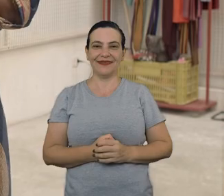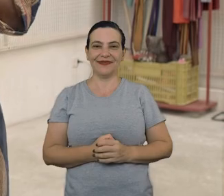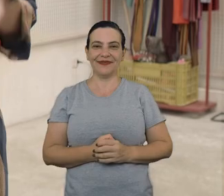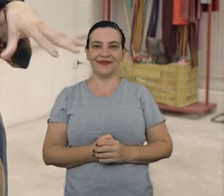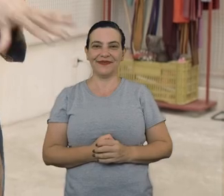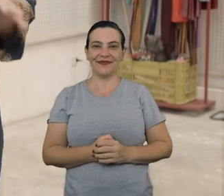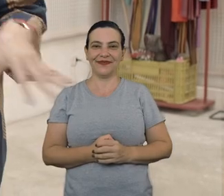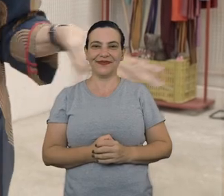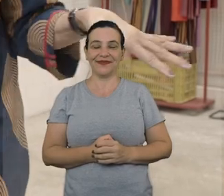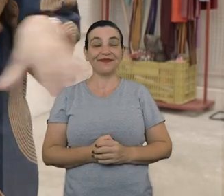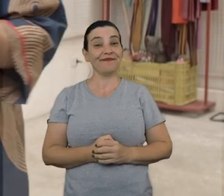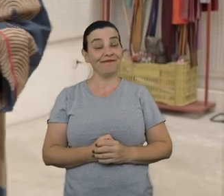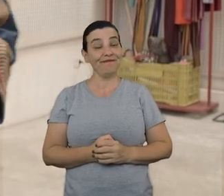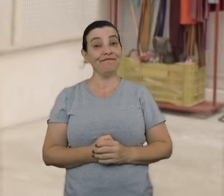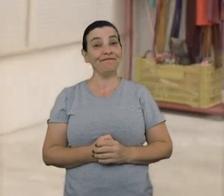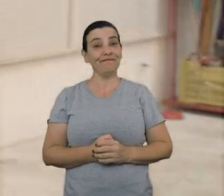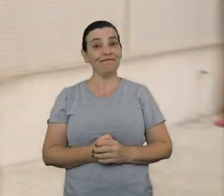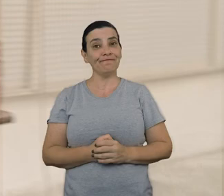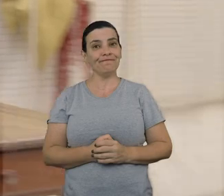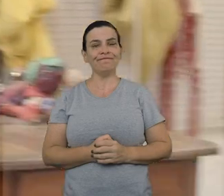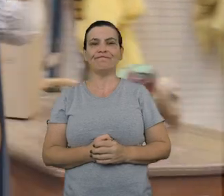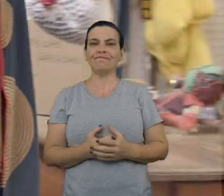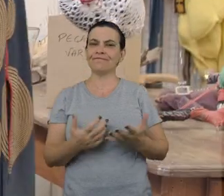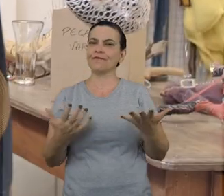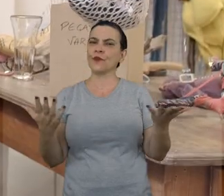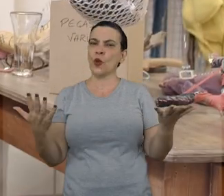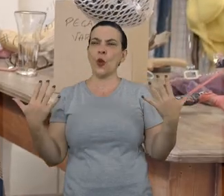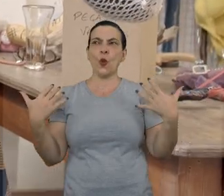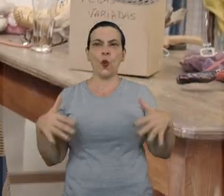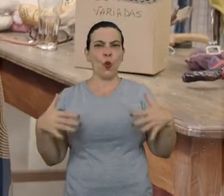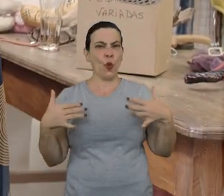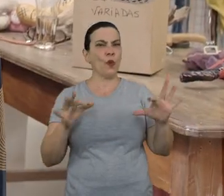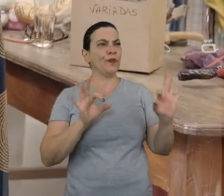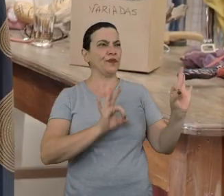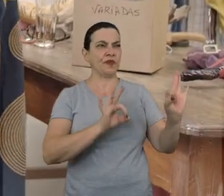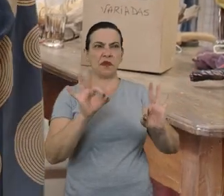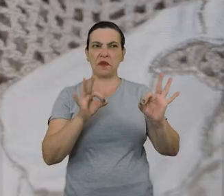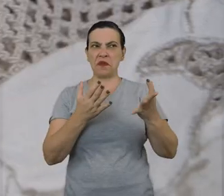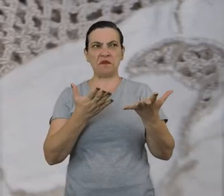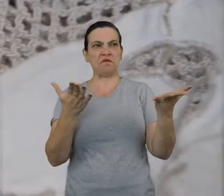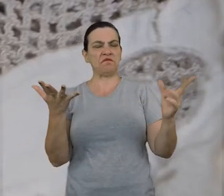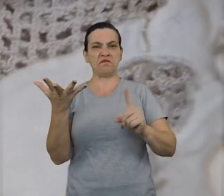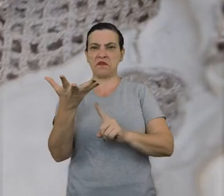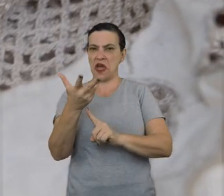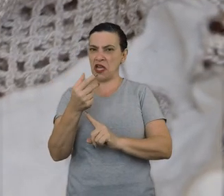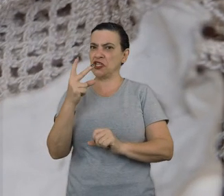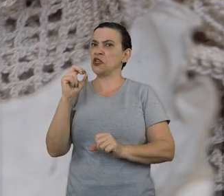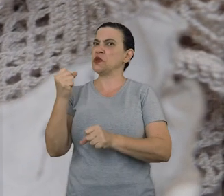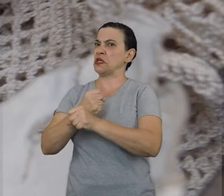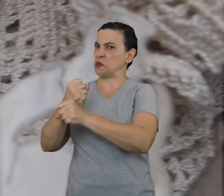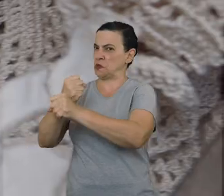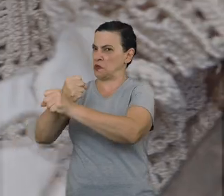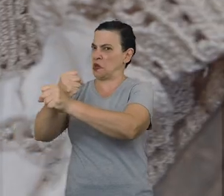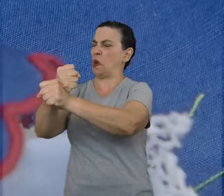Então, eu tenho coisas aqui para 200 anos que eu falo. Olha aqui, isso tudo chega. Ó. Então, esses enxovais